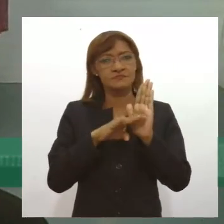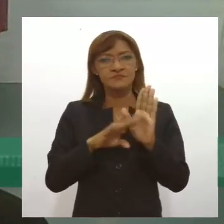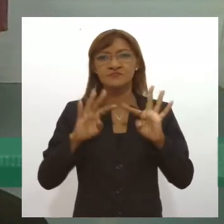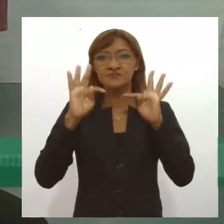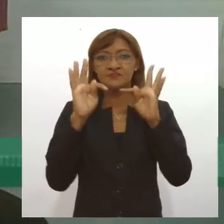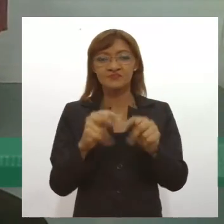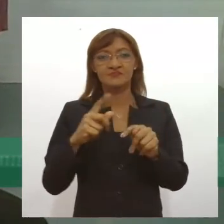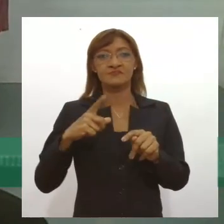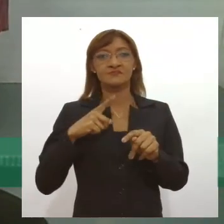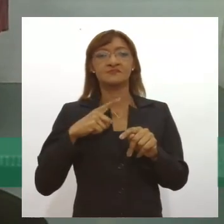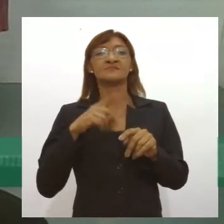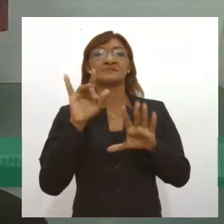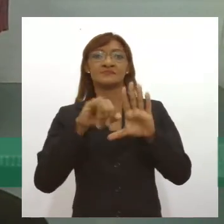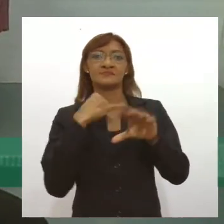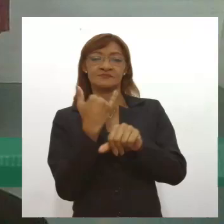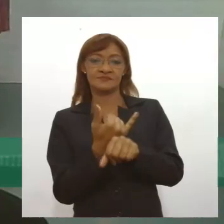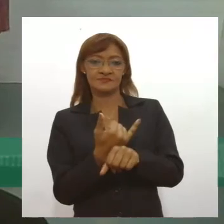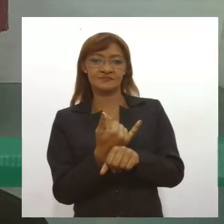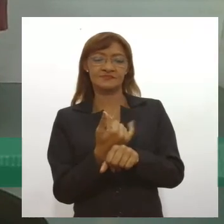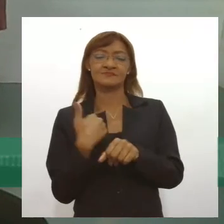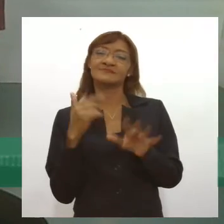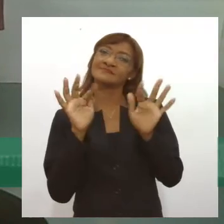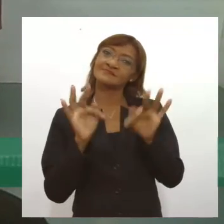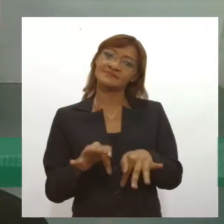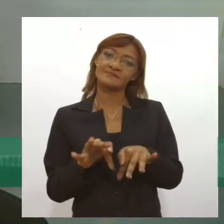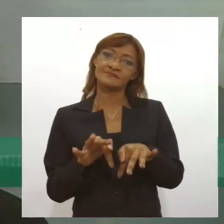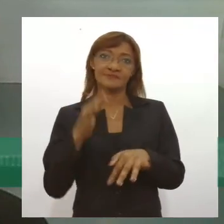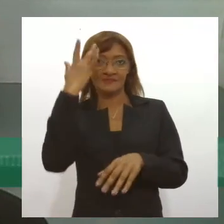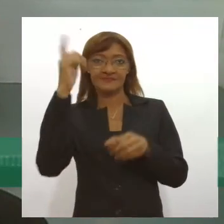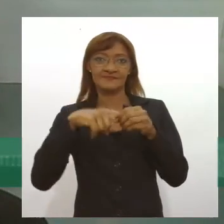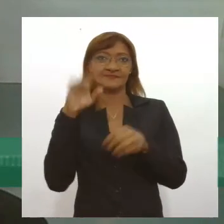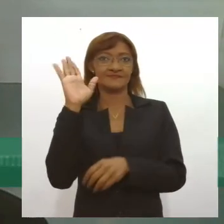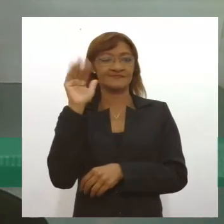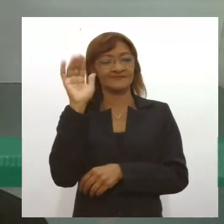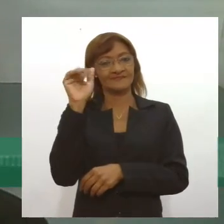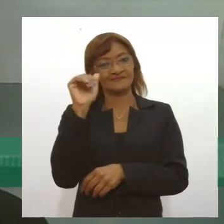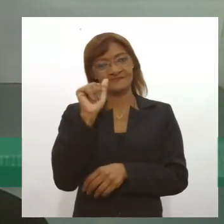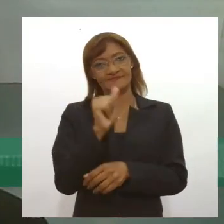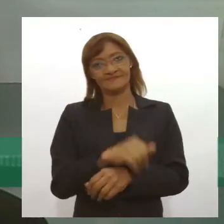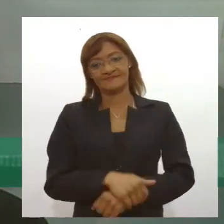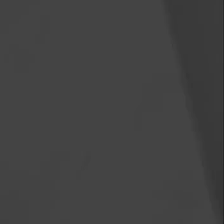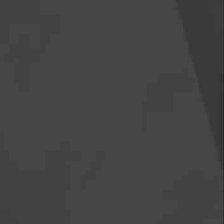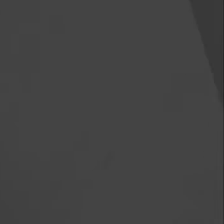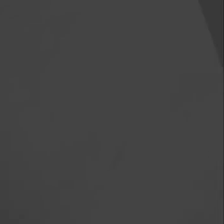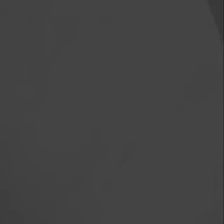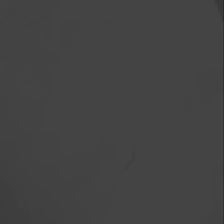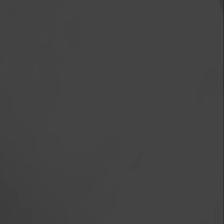consta lá no YouTube TV Alese. Eu fico por aqui, mas amanhã eu volto. Um abraço para vocês.